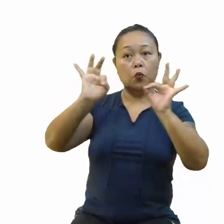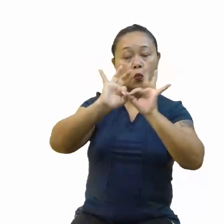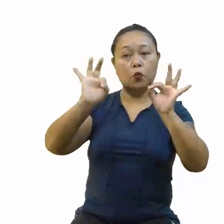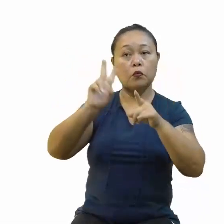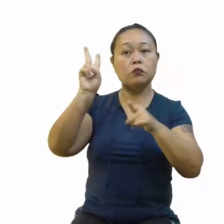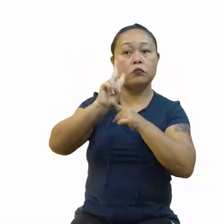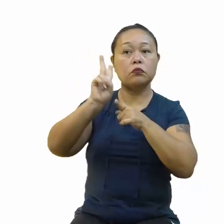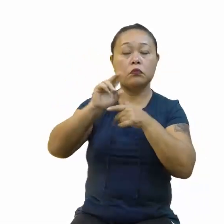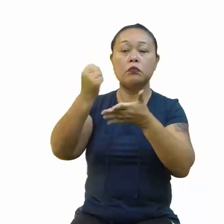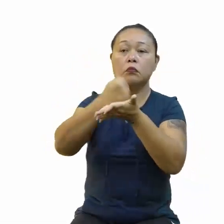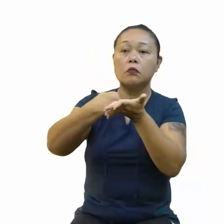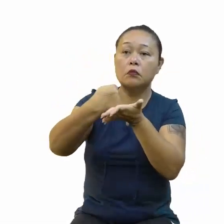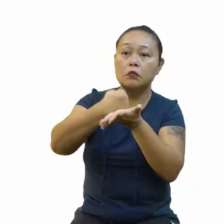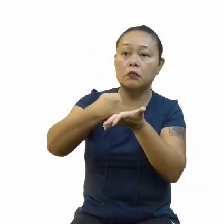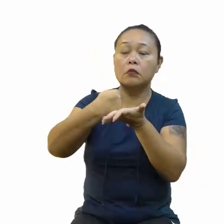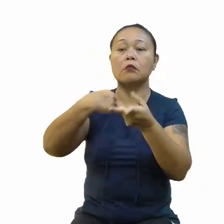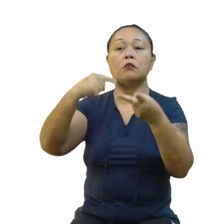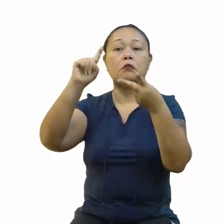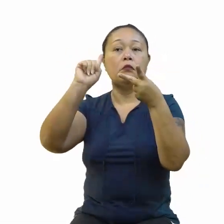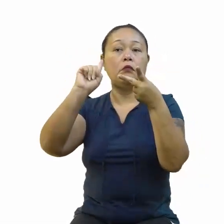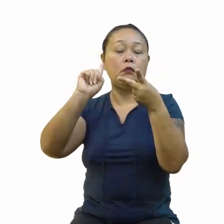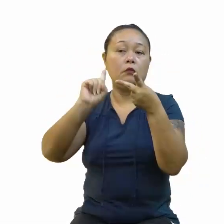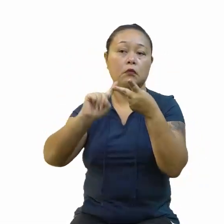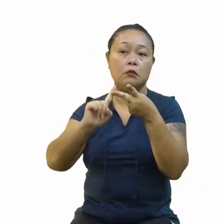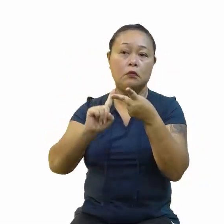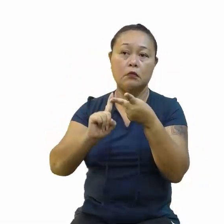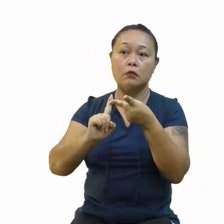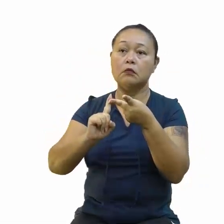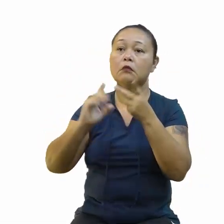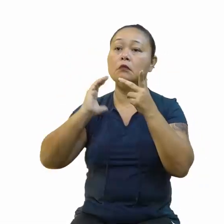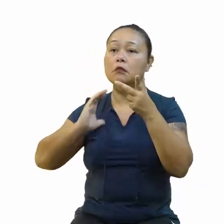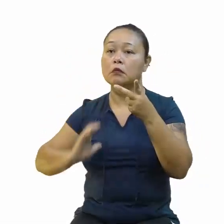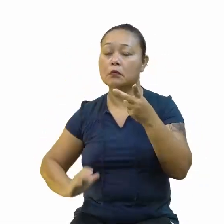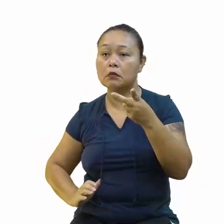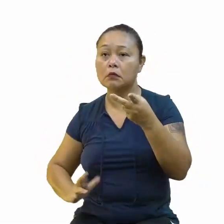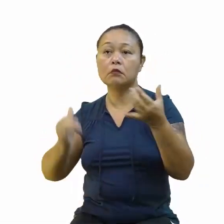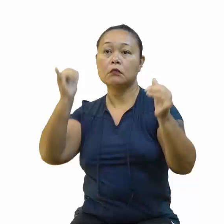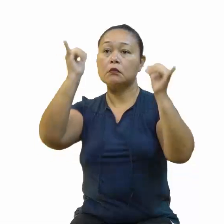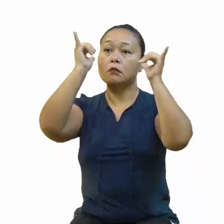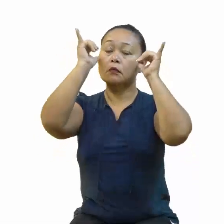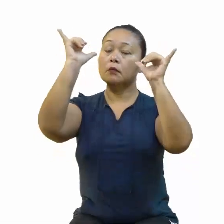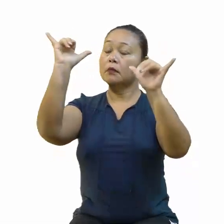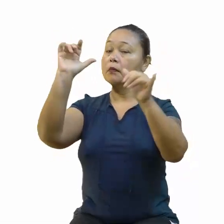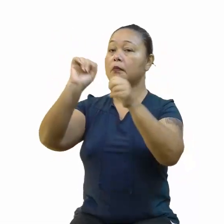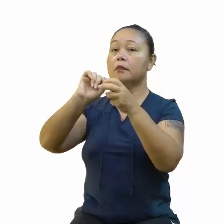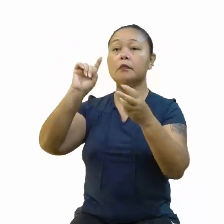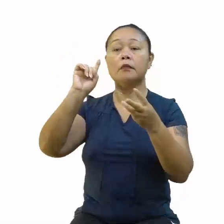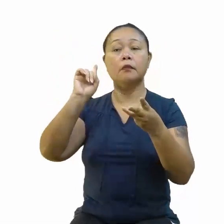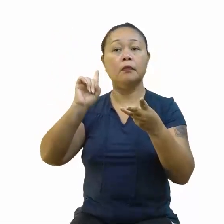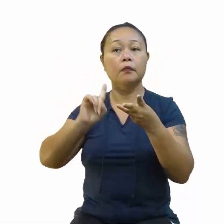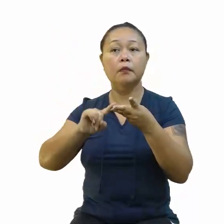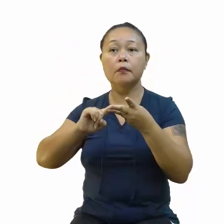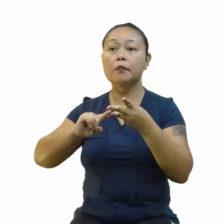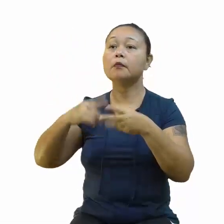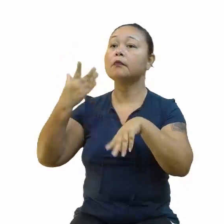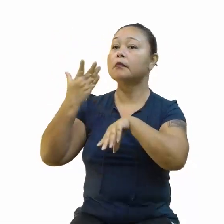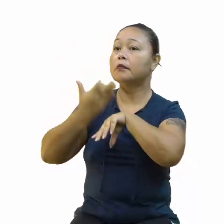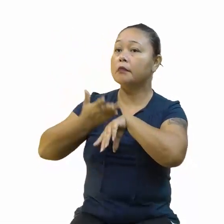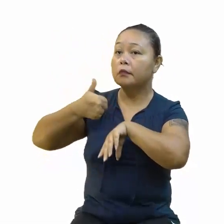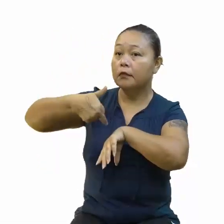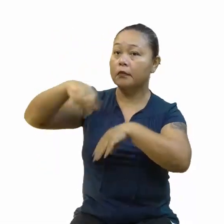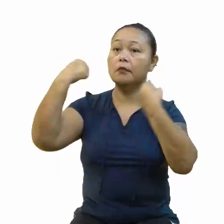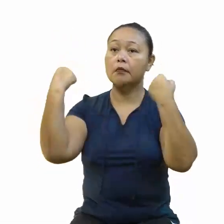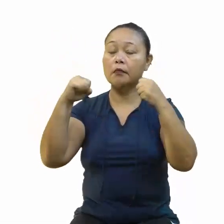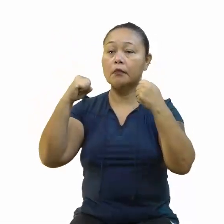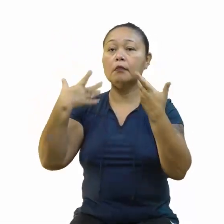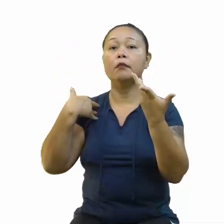tratamento farmacológico, do comportamento preventivo, da prática de exercício,